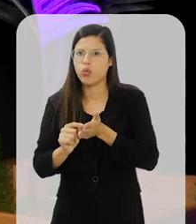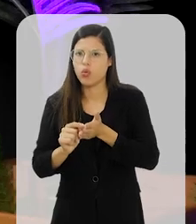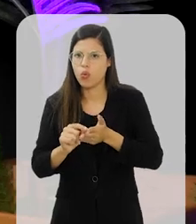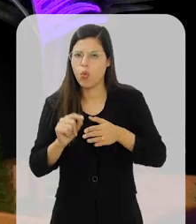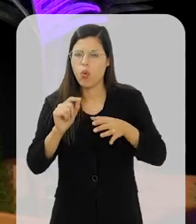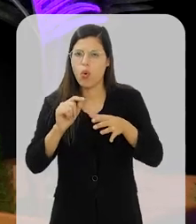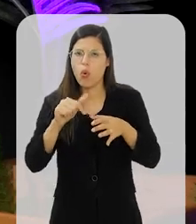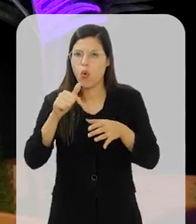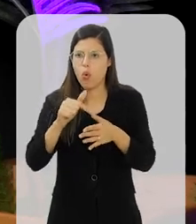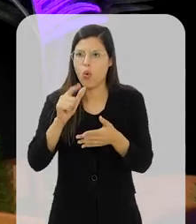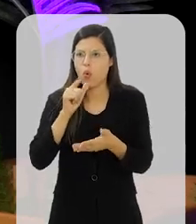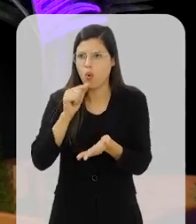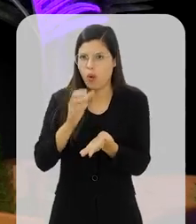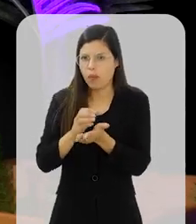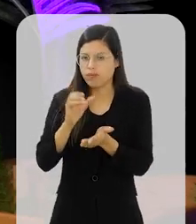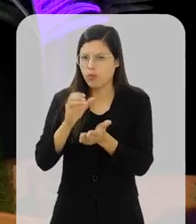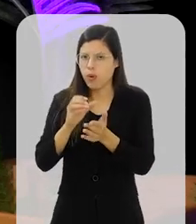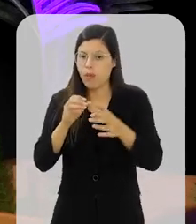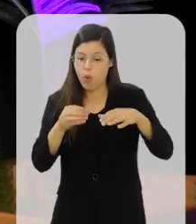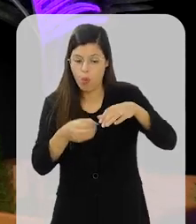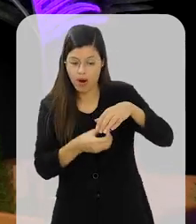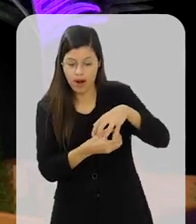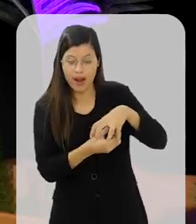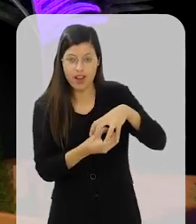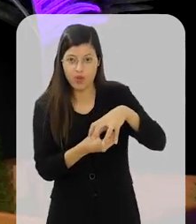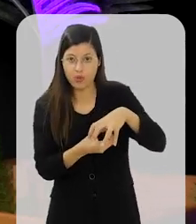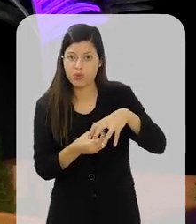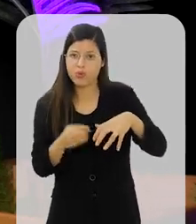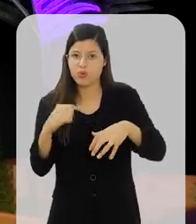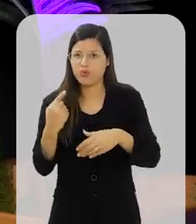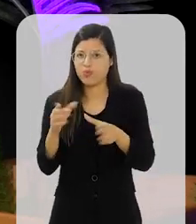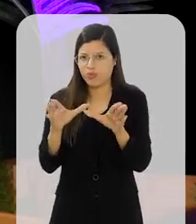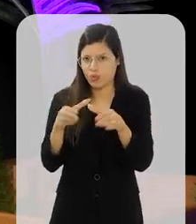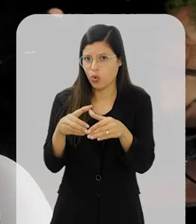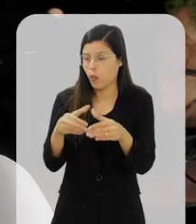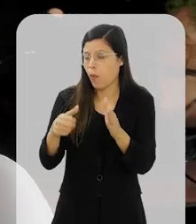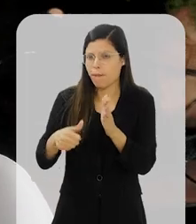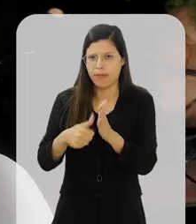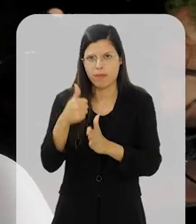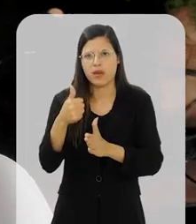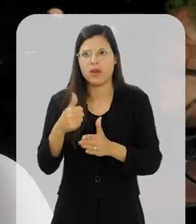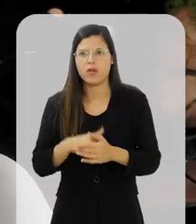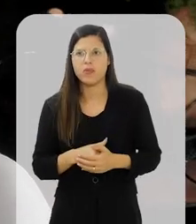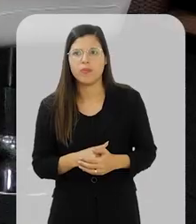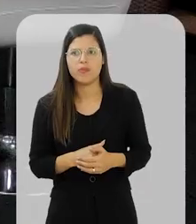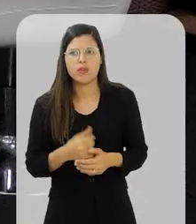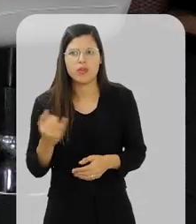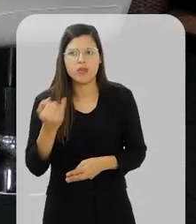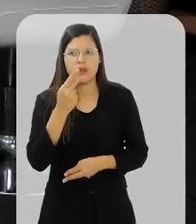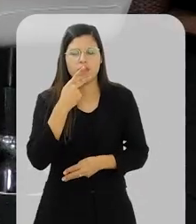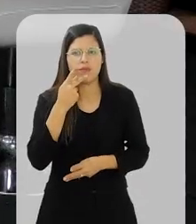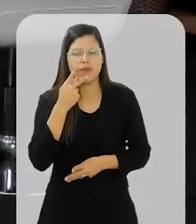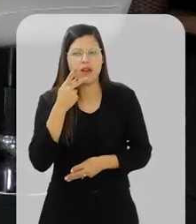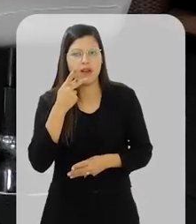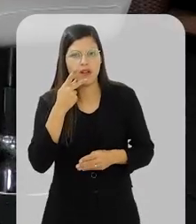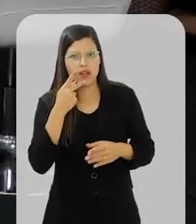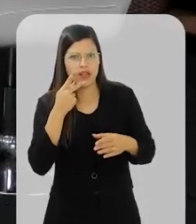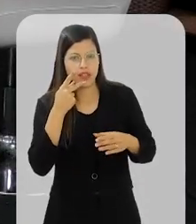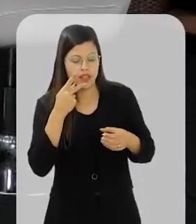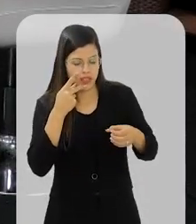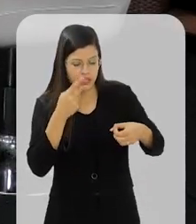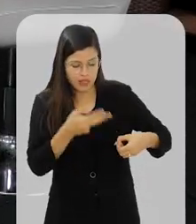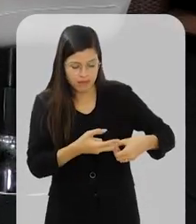polpa, principalmente. O caroço, nosso grupo é pioneiro. Olha, e aí que uma coisa importante para falar do extrato, né, é que ele